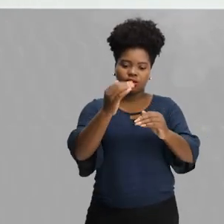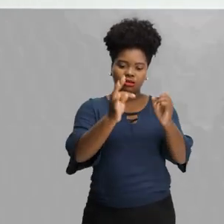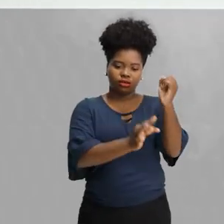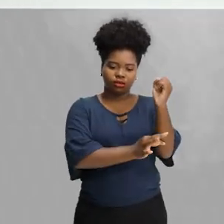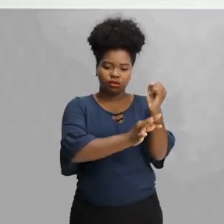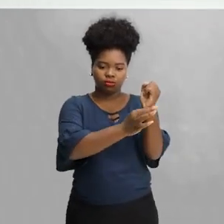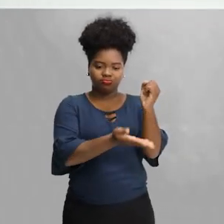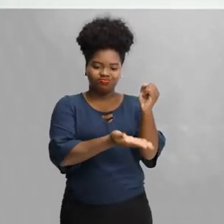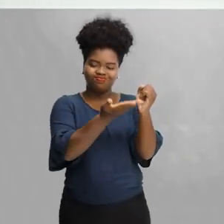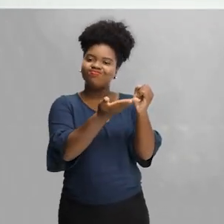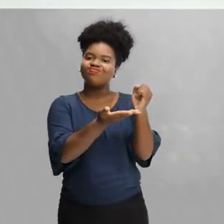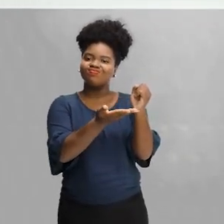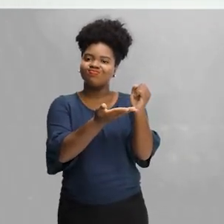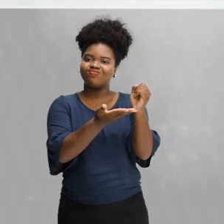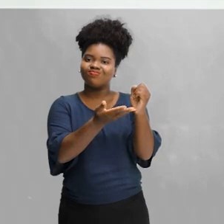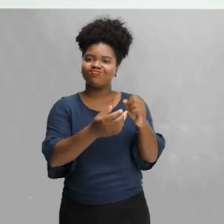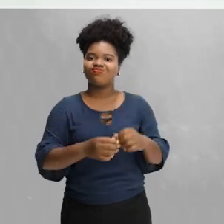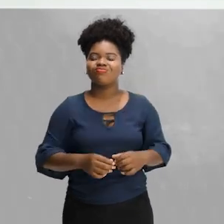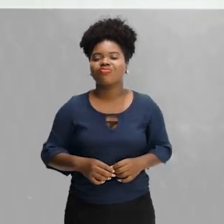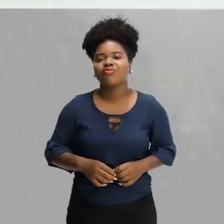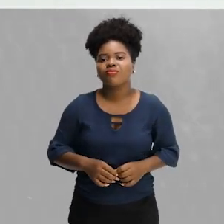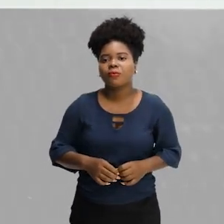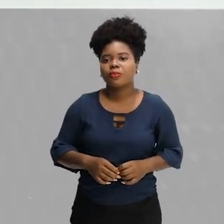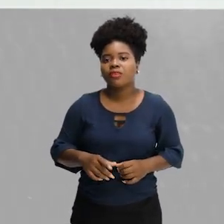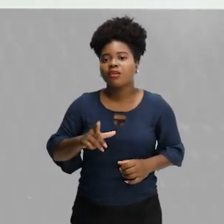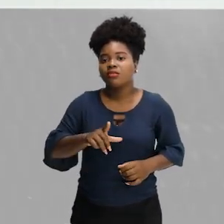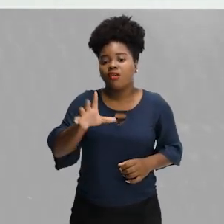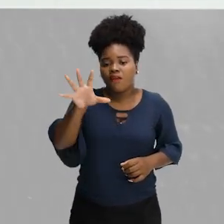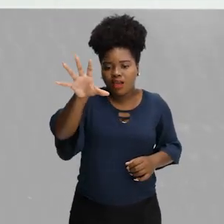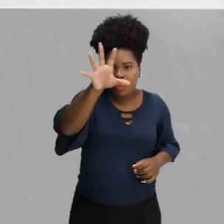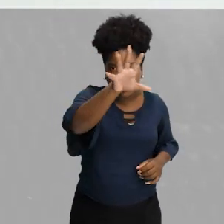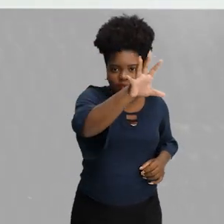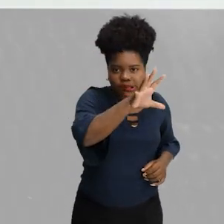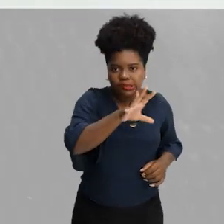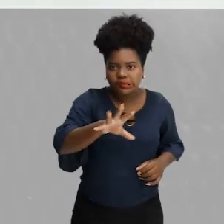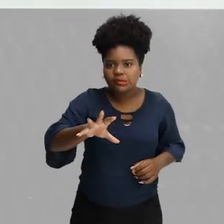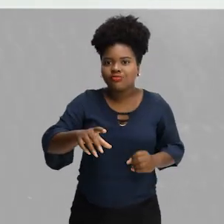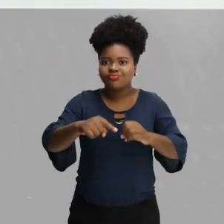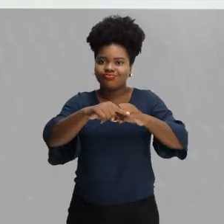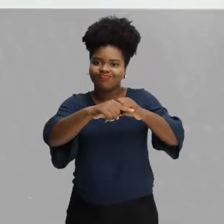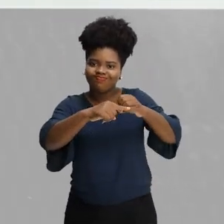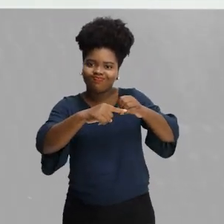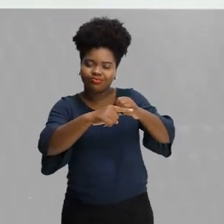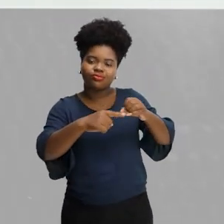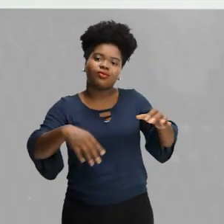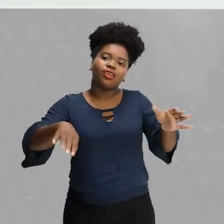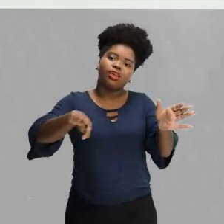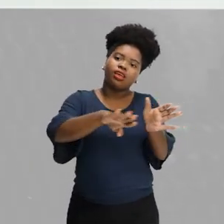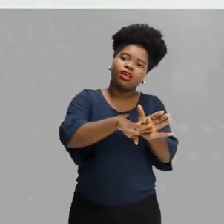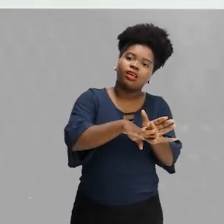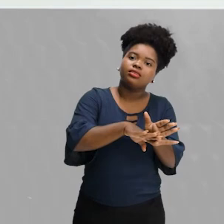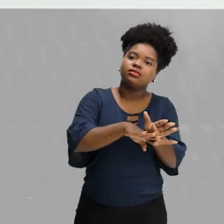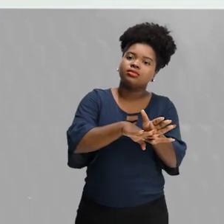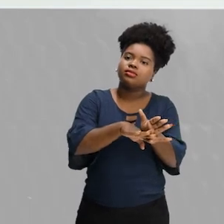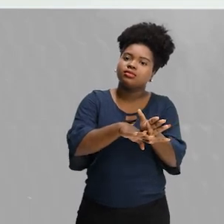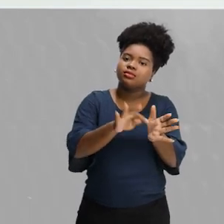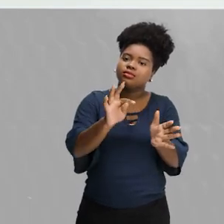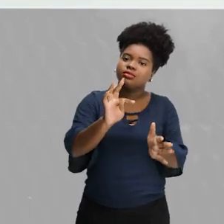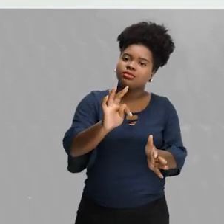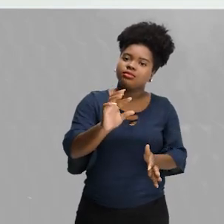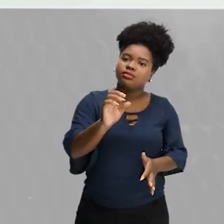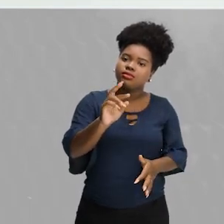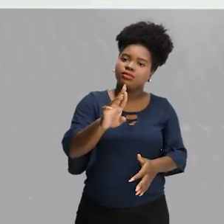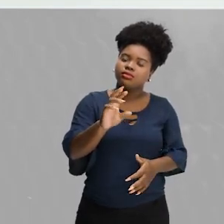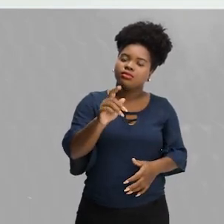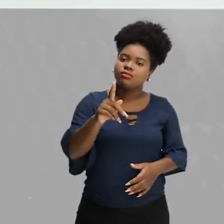temperatura e muita umidade. Gente, essa região do Equador até a faixa tropical recebe muita luz.